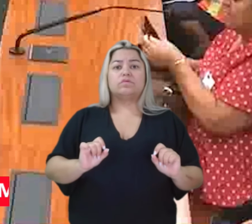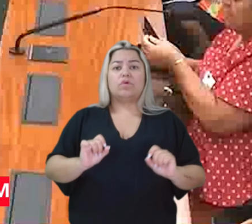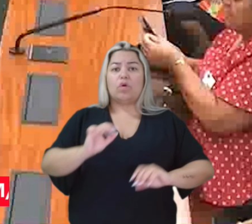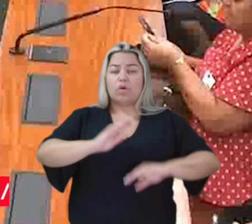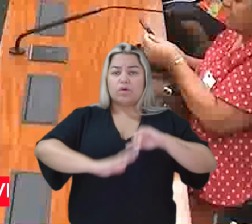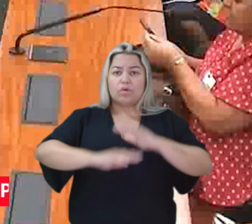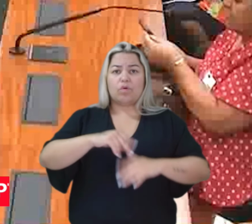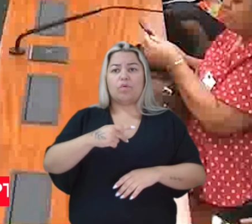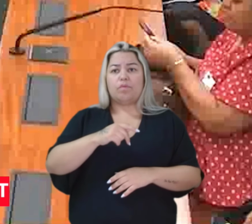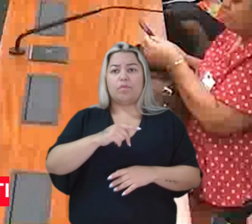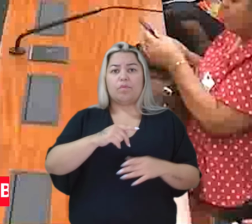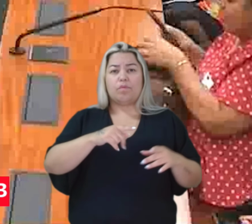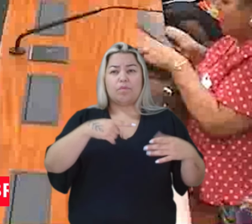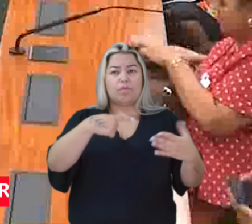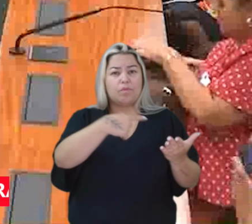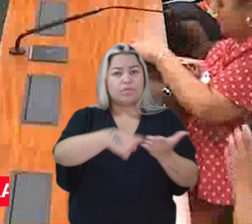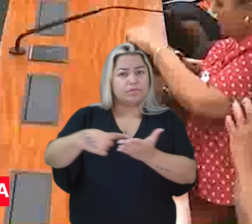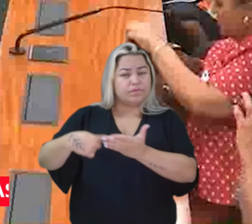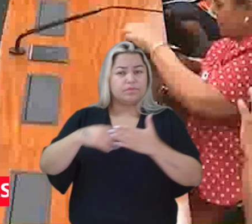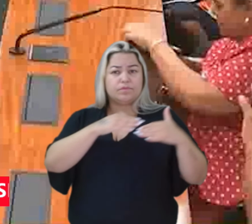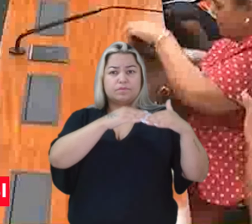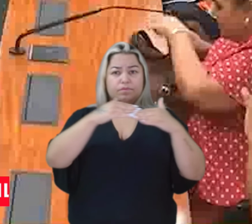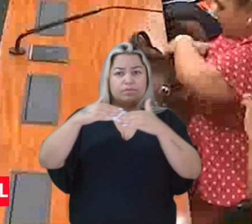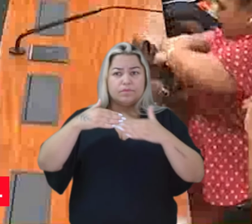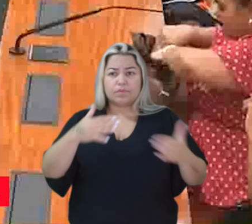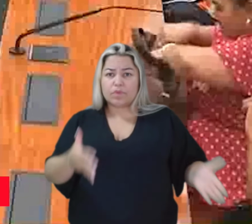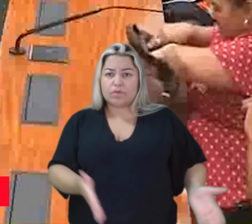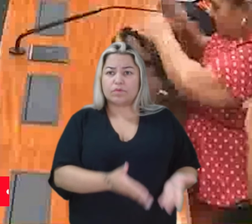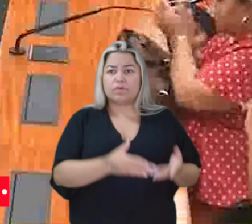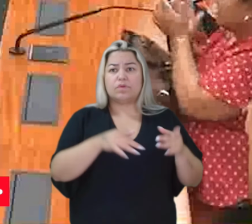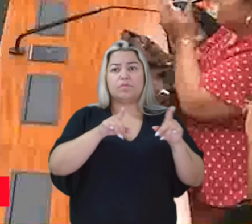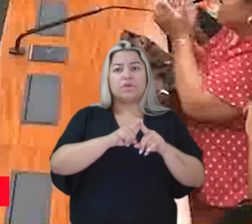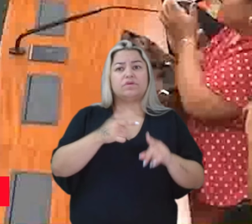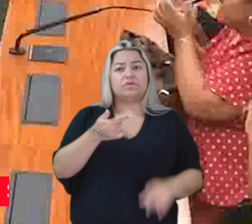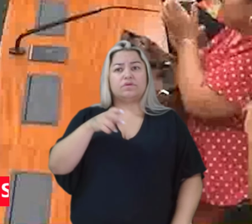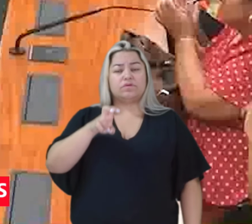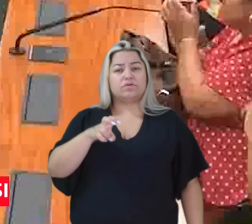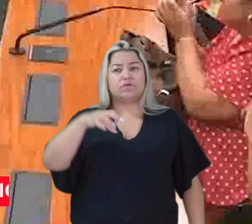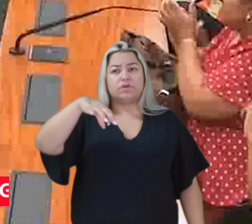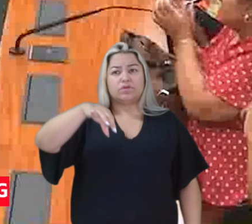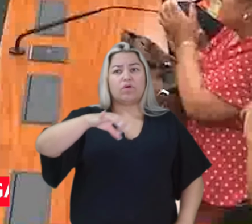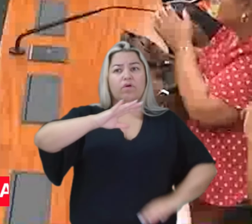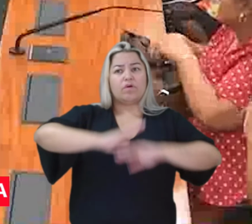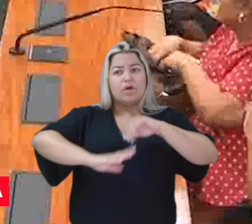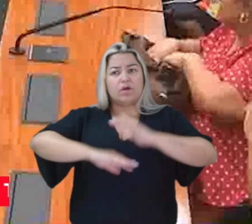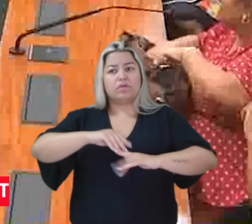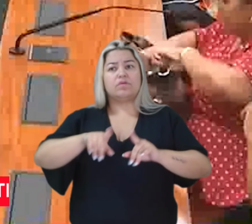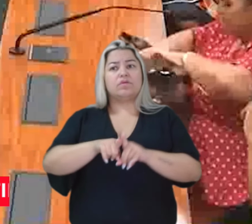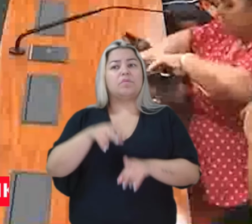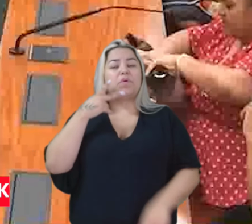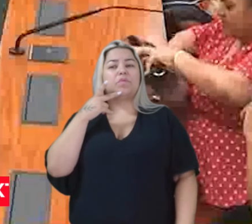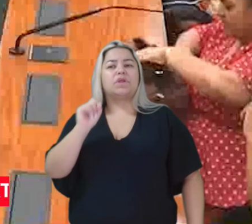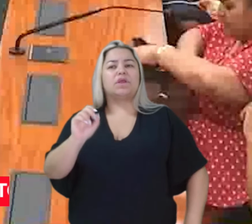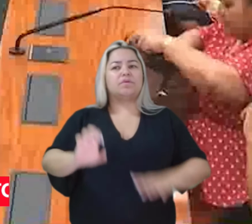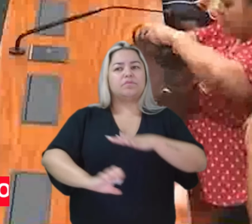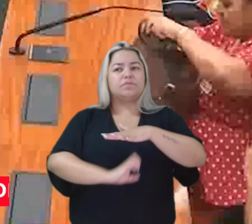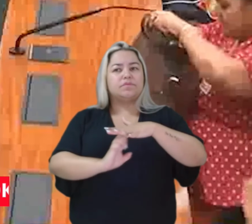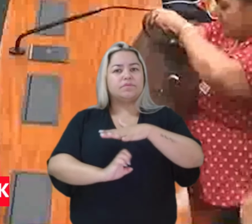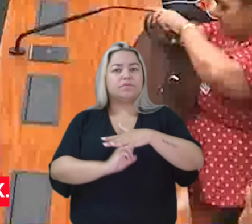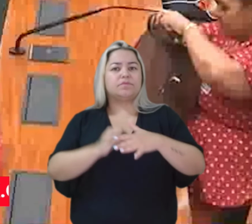foi o Pacto pela Igualdade Racial, uma iniciativa que define 159 ações para que empresas públicas